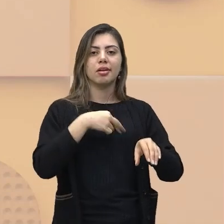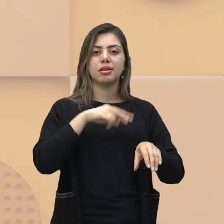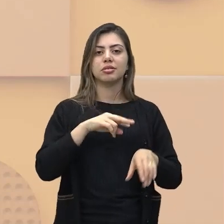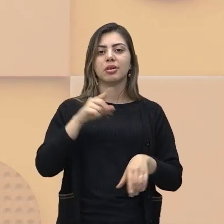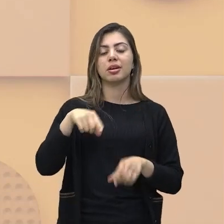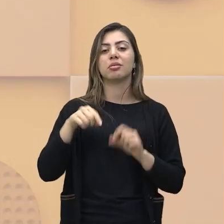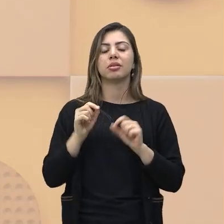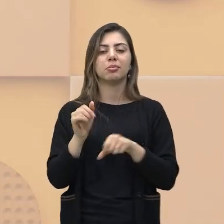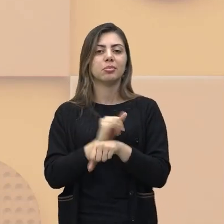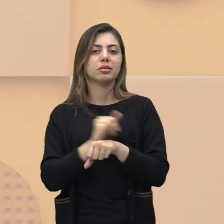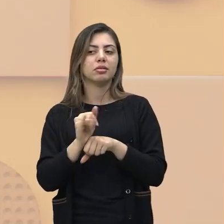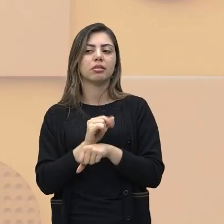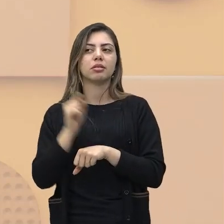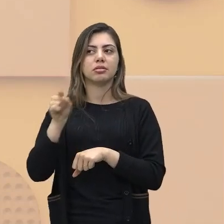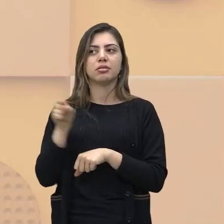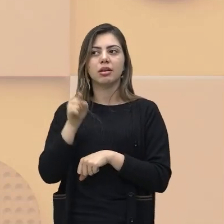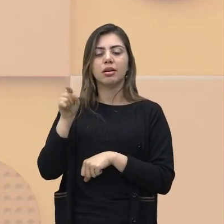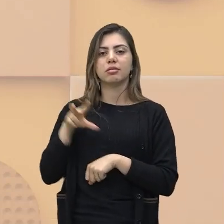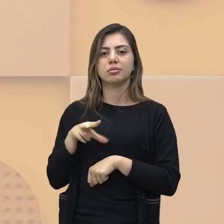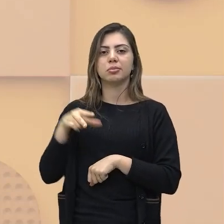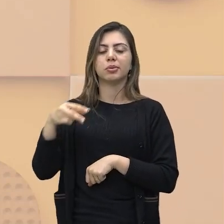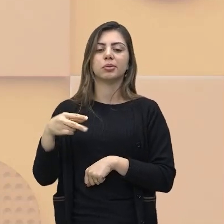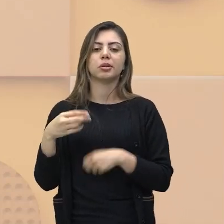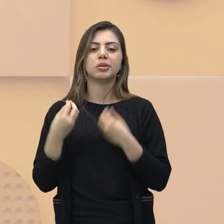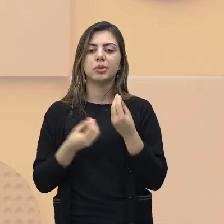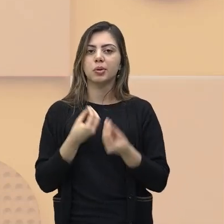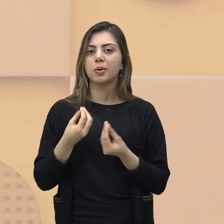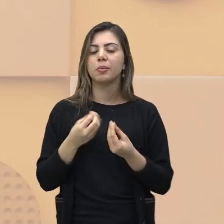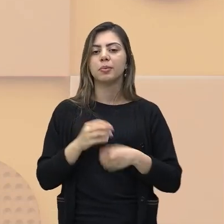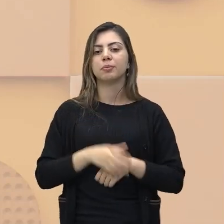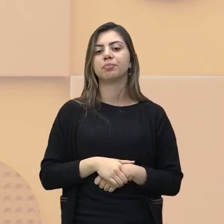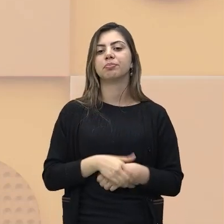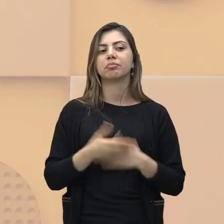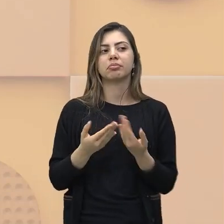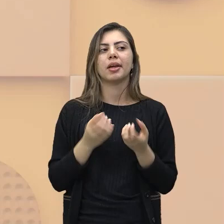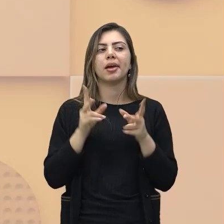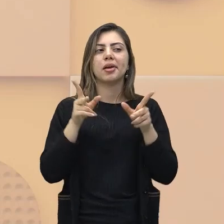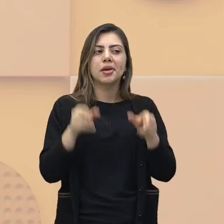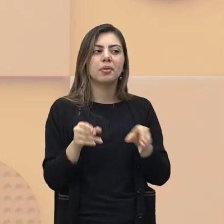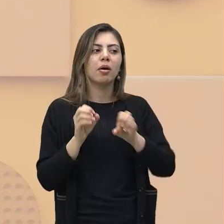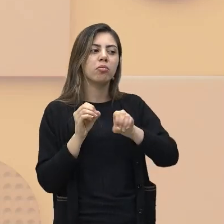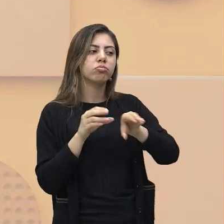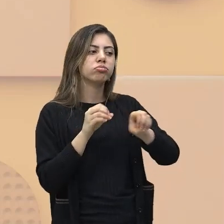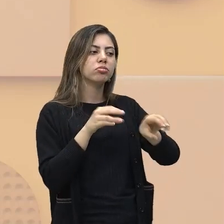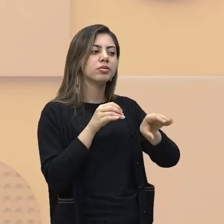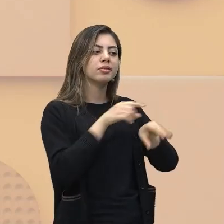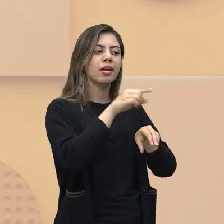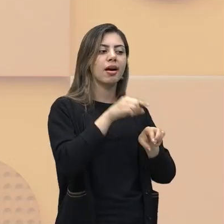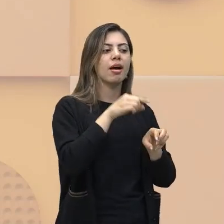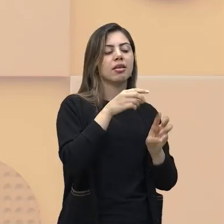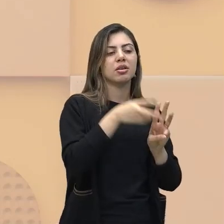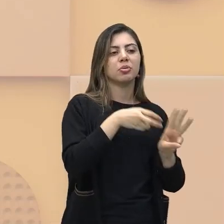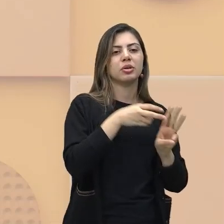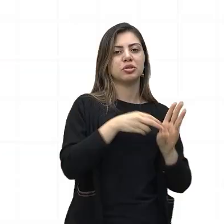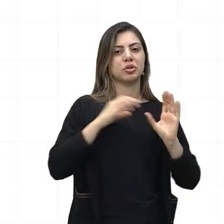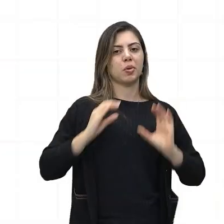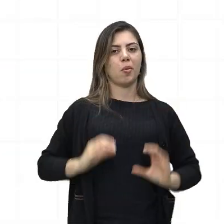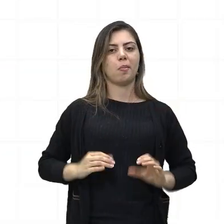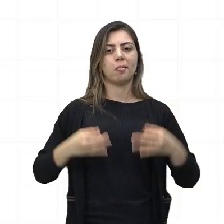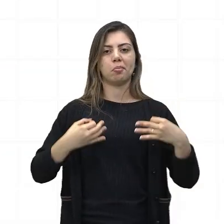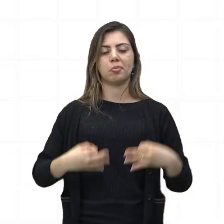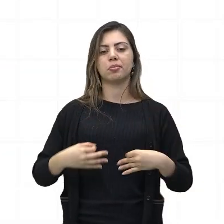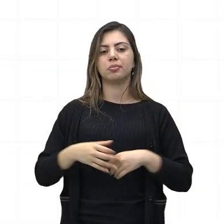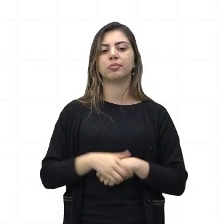pelos colonos para quê? Como alguns falam, de domesticação do indígena, ok?